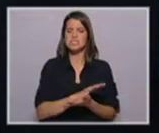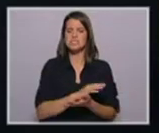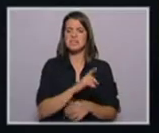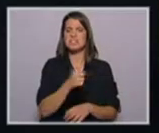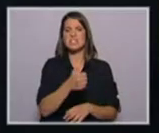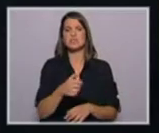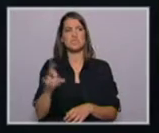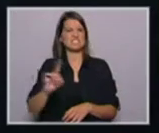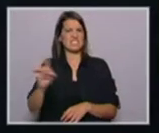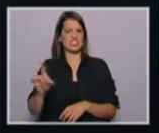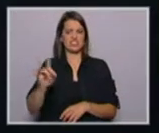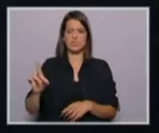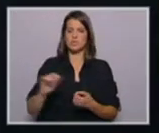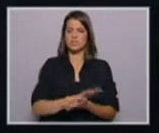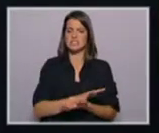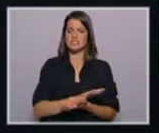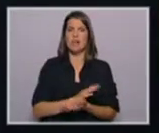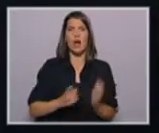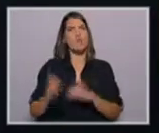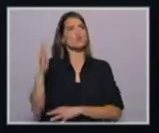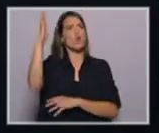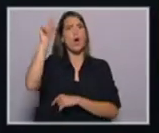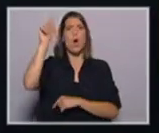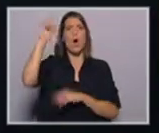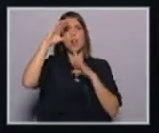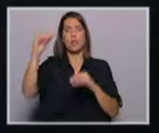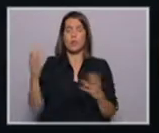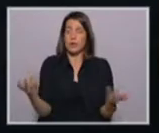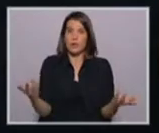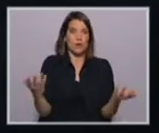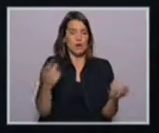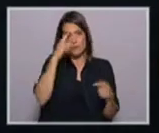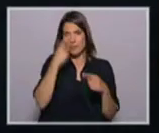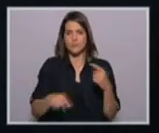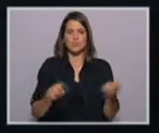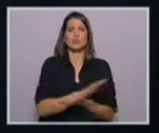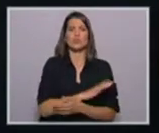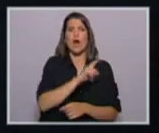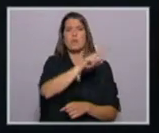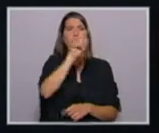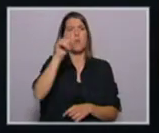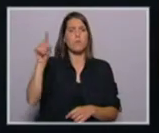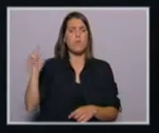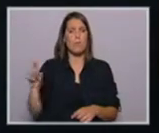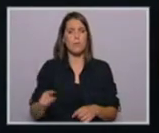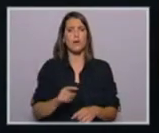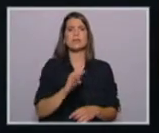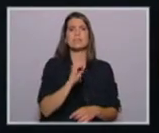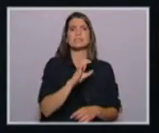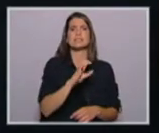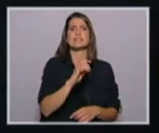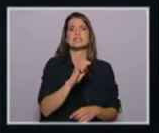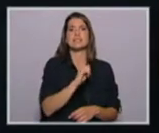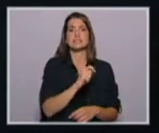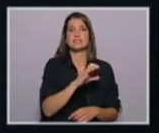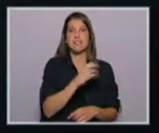notícia, quer dizer, é uma coisa espantosa. E então, os jornais, Diário Notícias, o Século, o Diário Popular, esses é que puxaram e